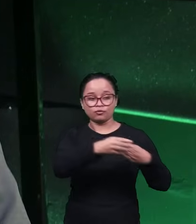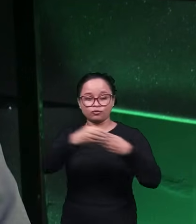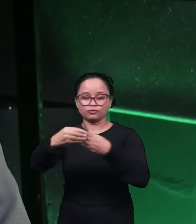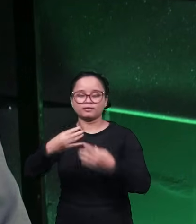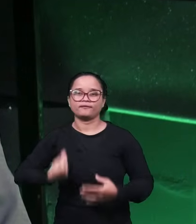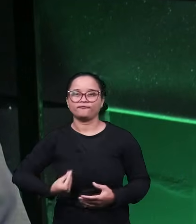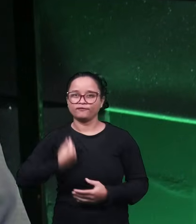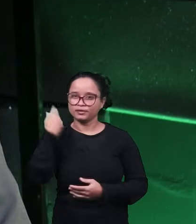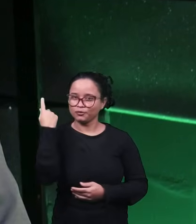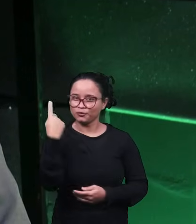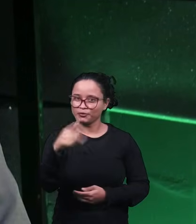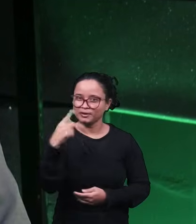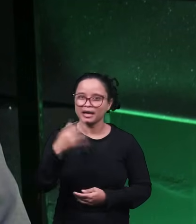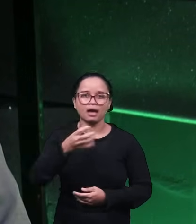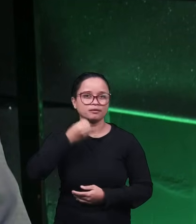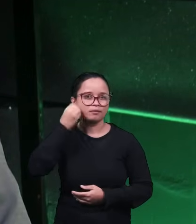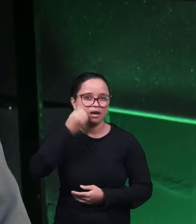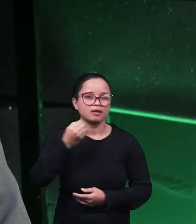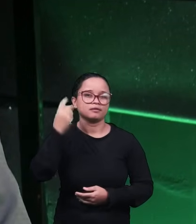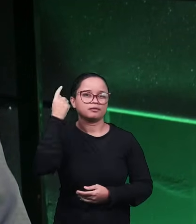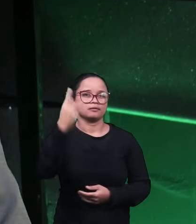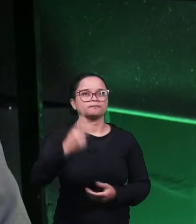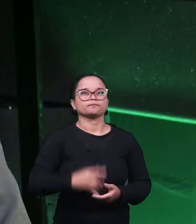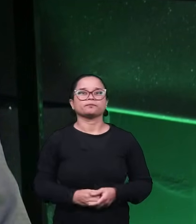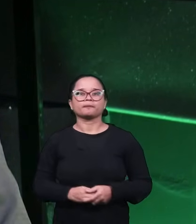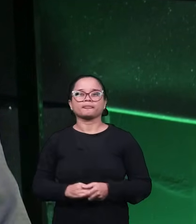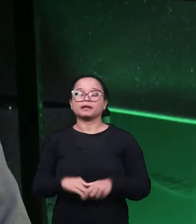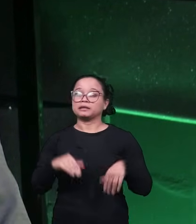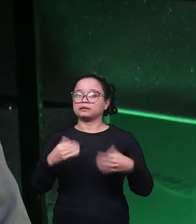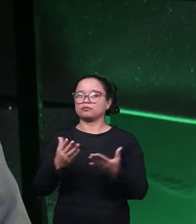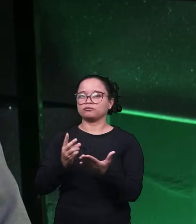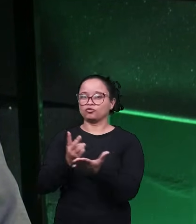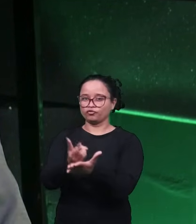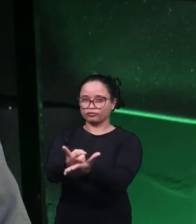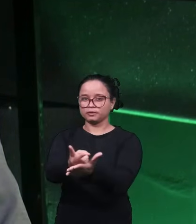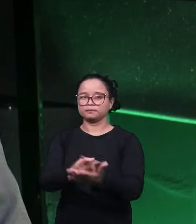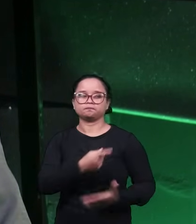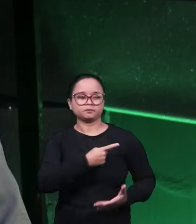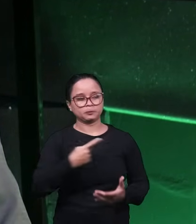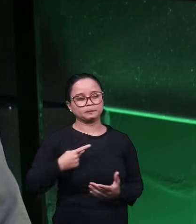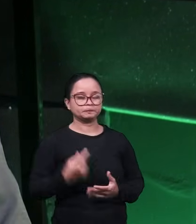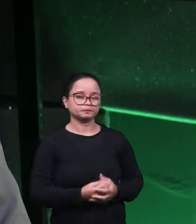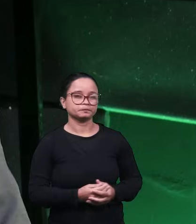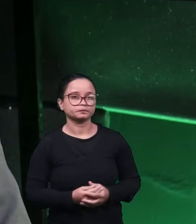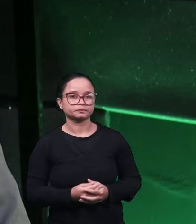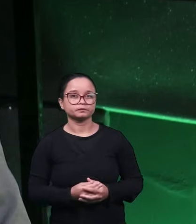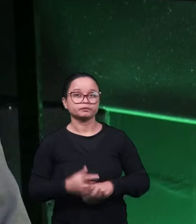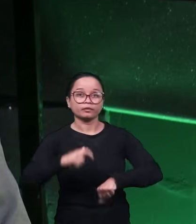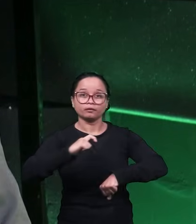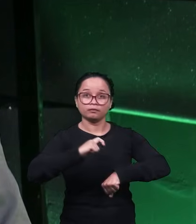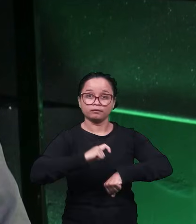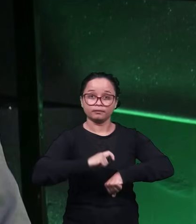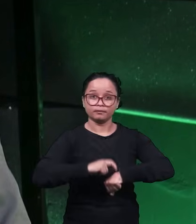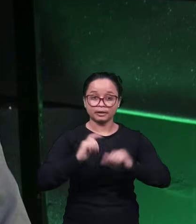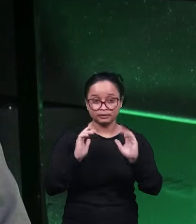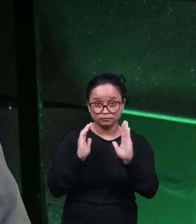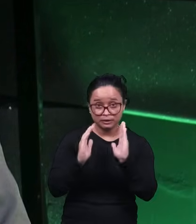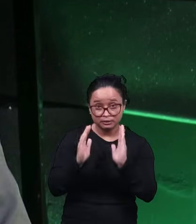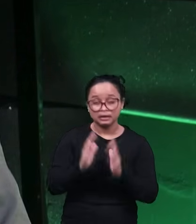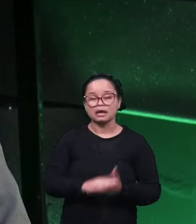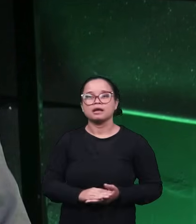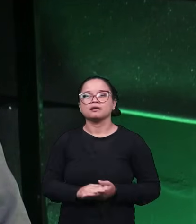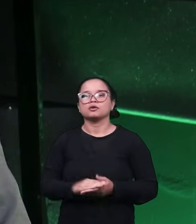conduzir a sua vida, né? Essa é a experiência. Mas dando prosseguimento aqui, pastor Roberto, há um momento ali, no capítulo